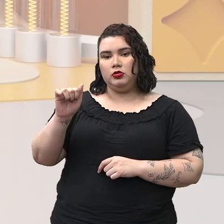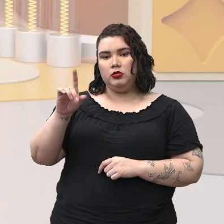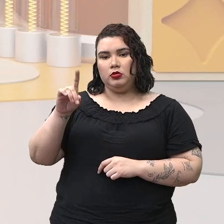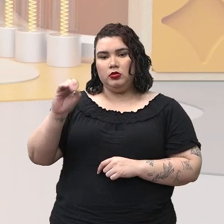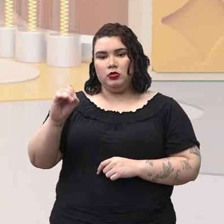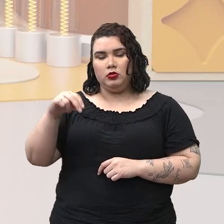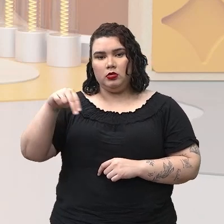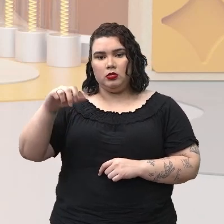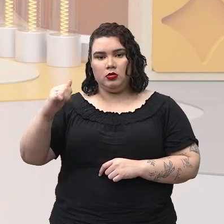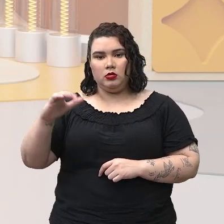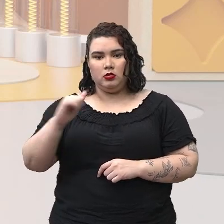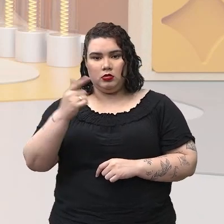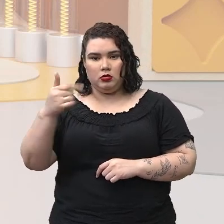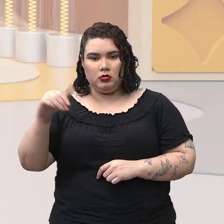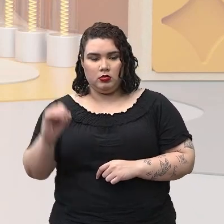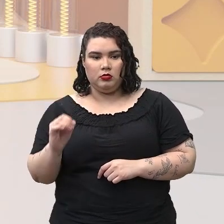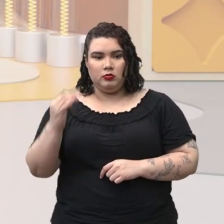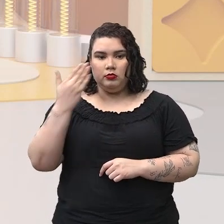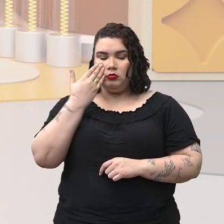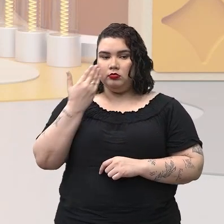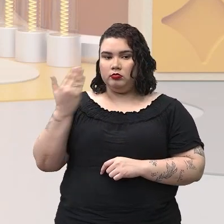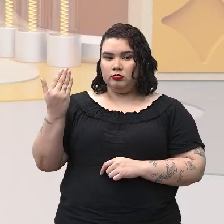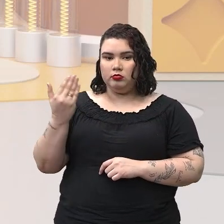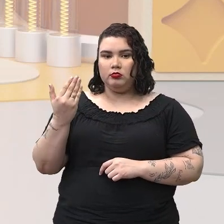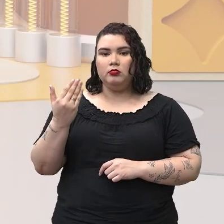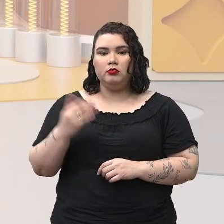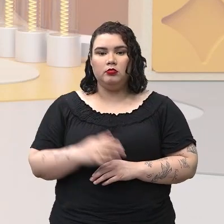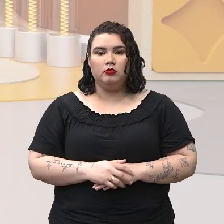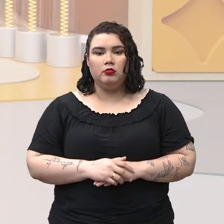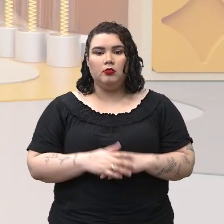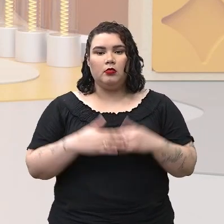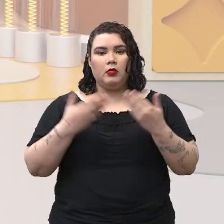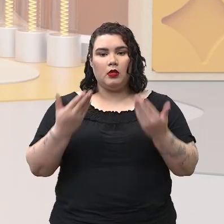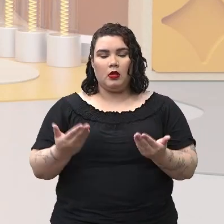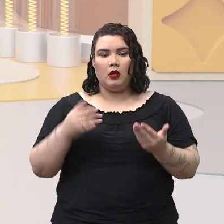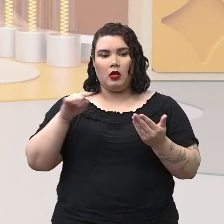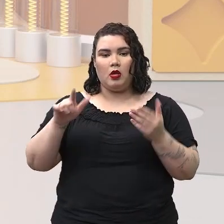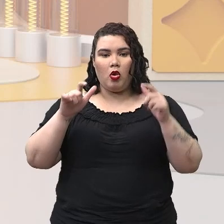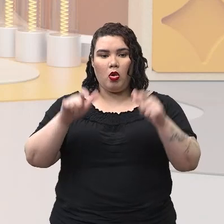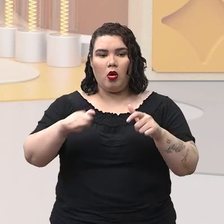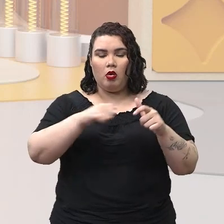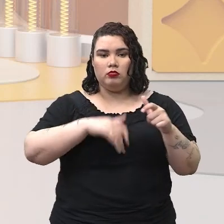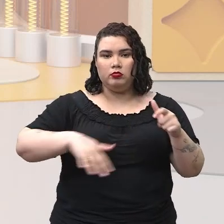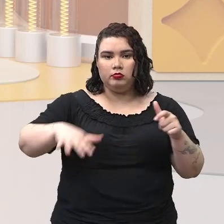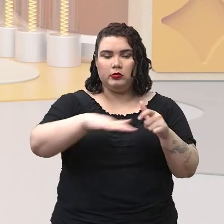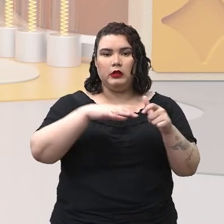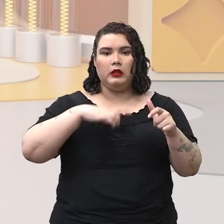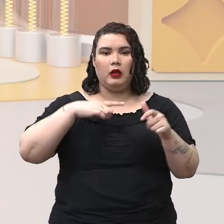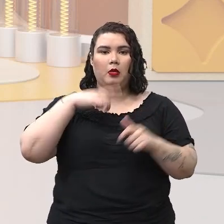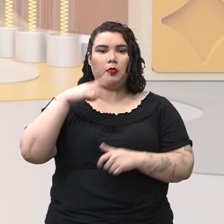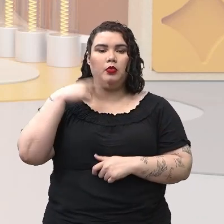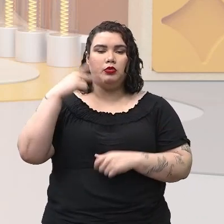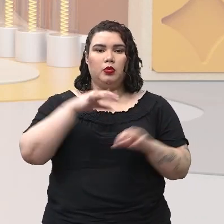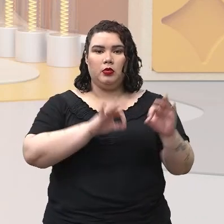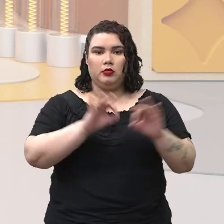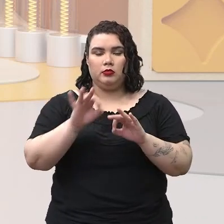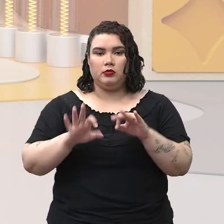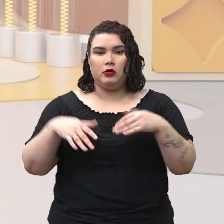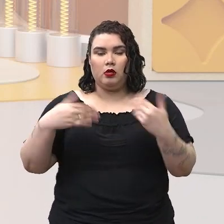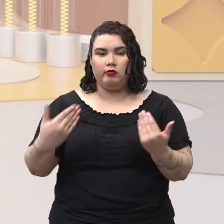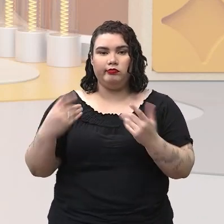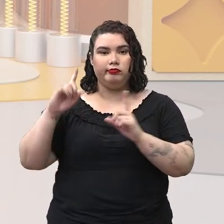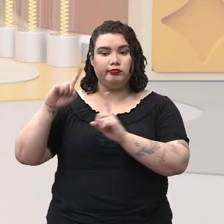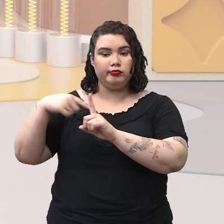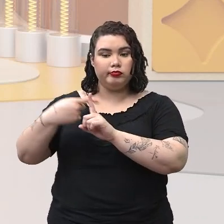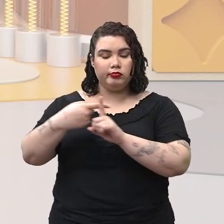É toda a estrutura, como a gente está vendo aí, né, agora, é essa nação que ocupa esse território e que se organiza. A soma daquilo tudo que a gente